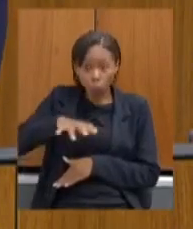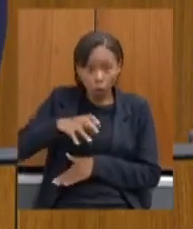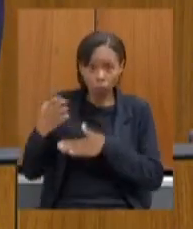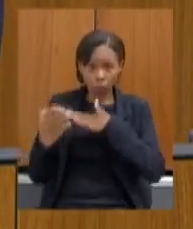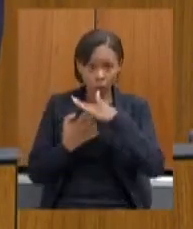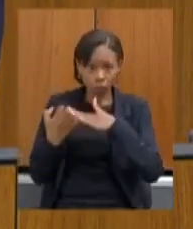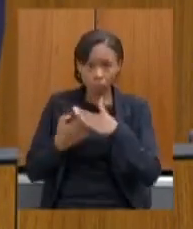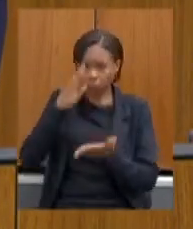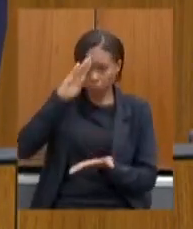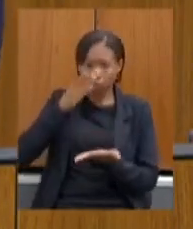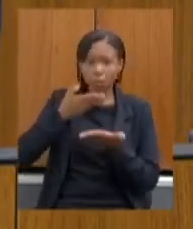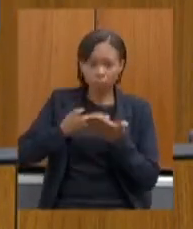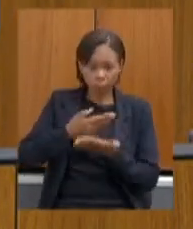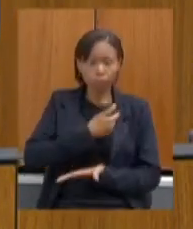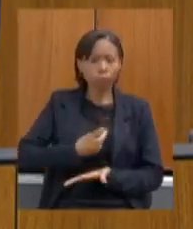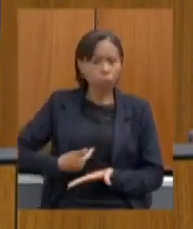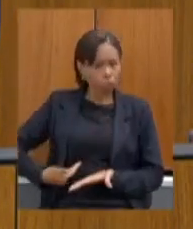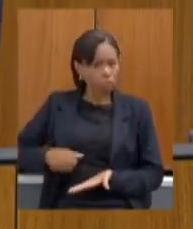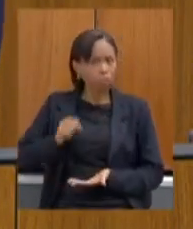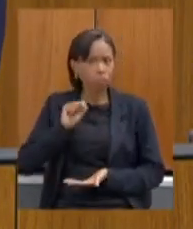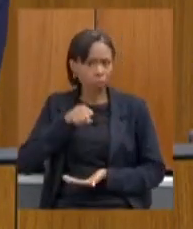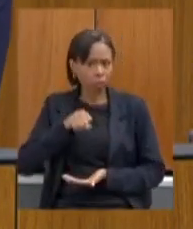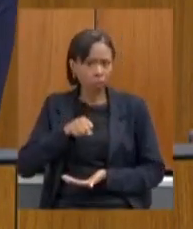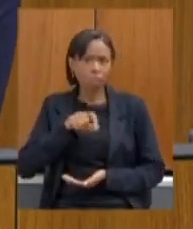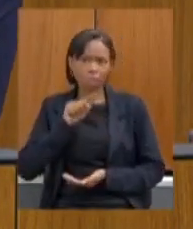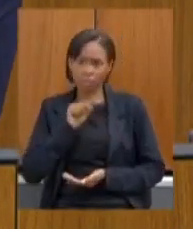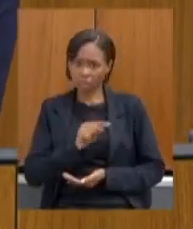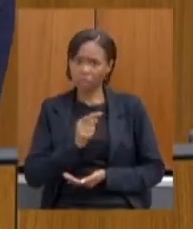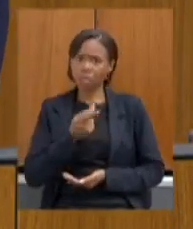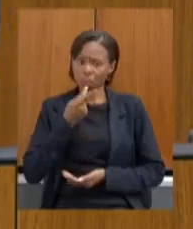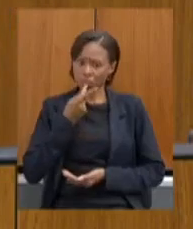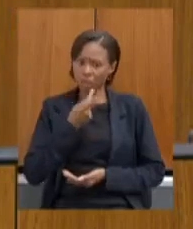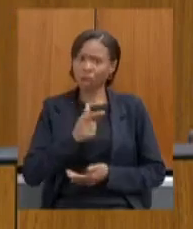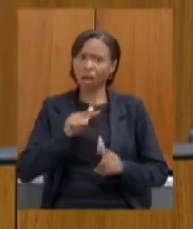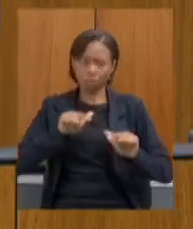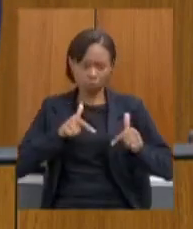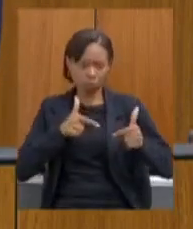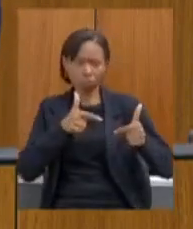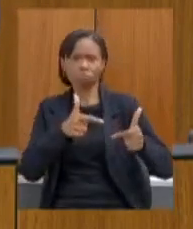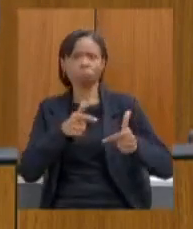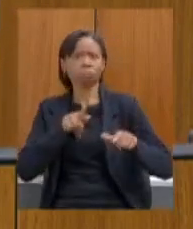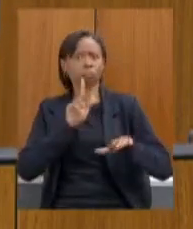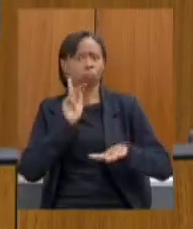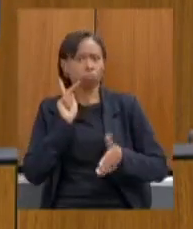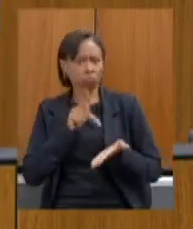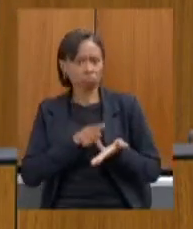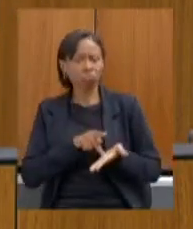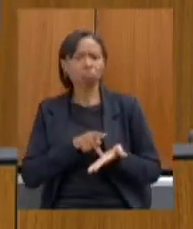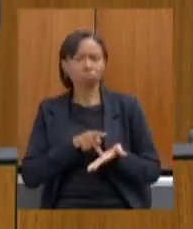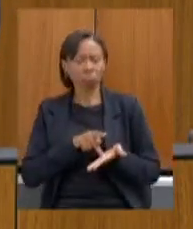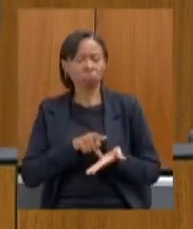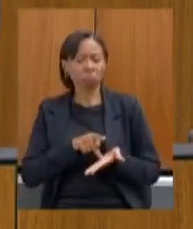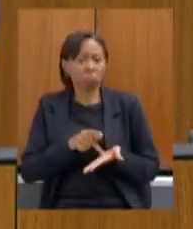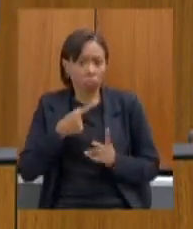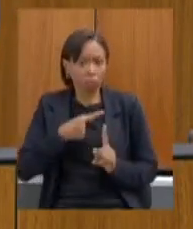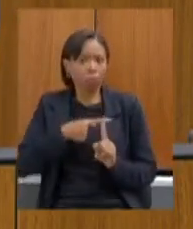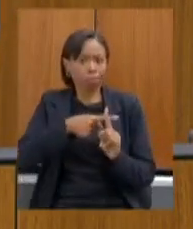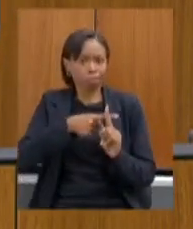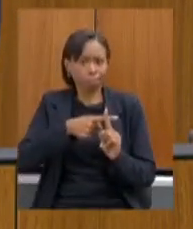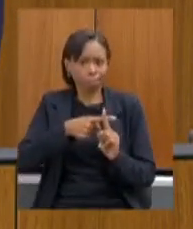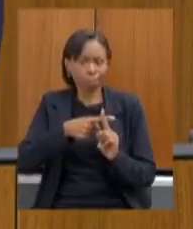não é acreditando só na fala, não, é na prática, acontecendo. E isso é muito positivo.